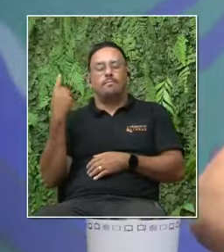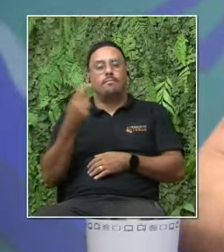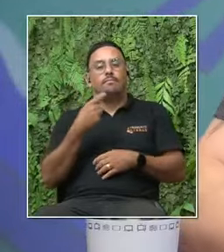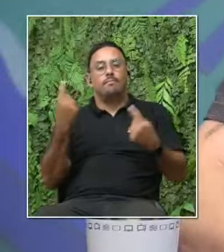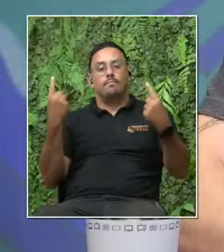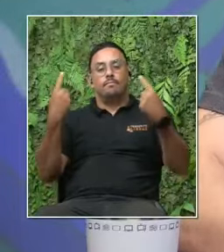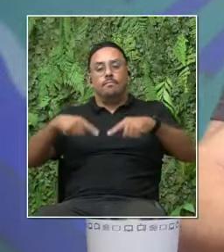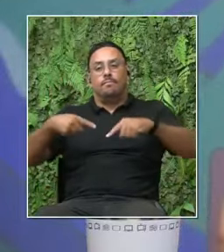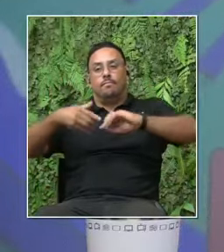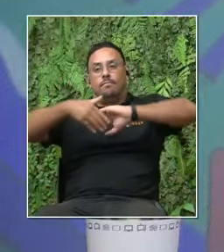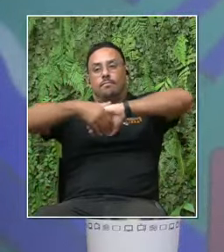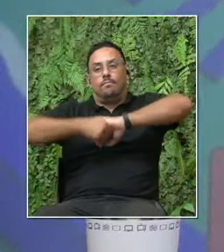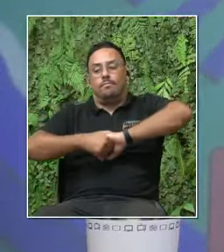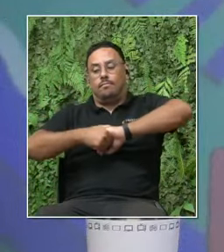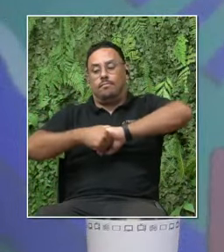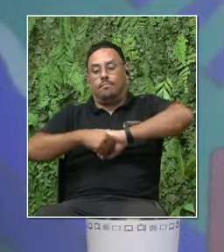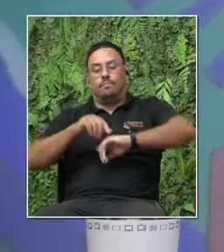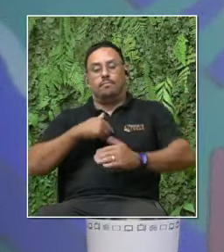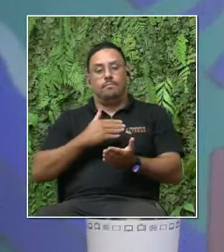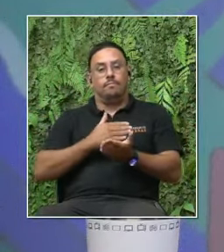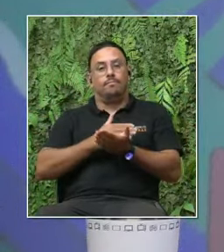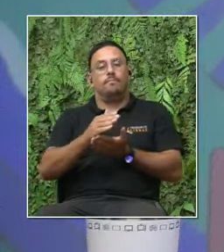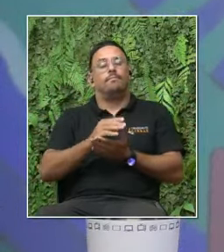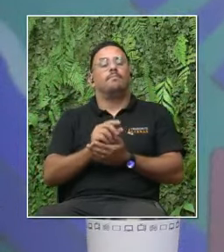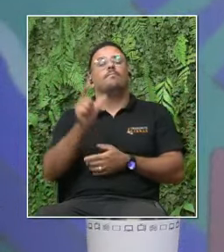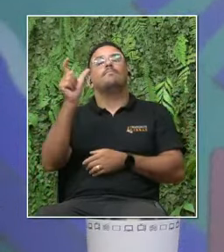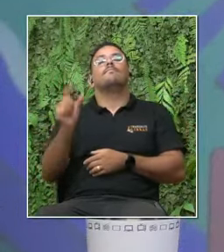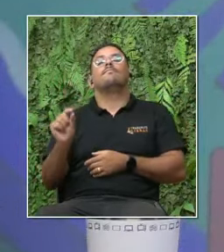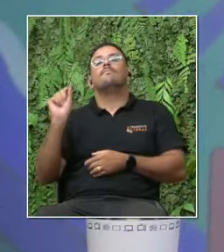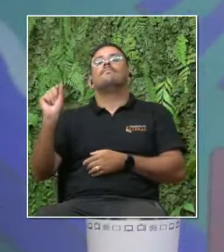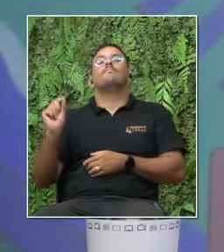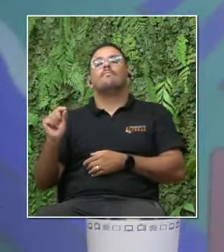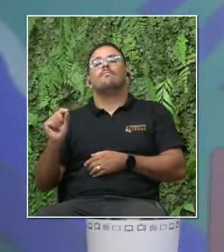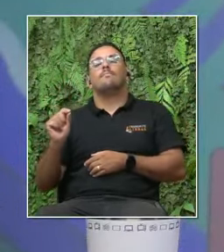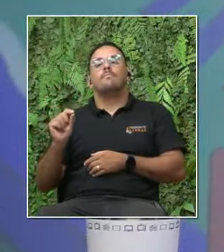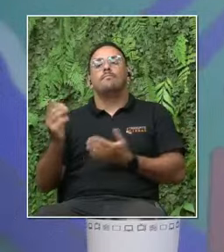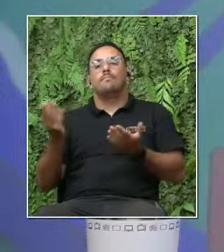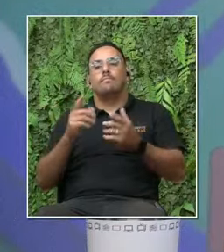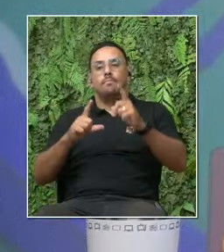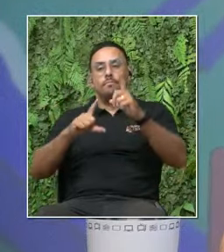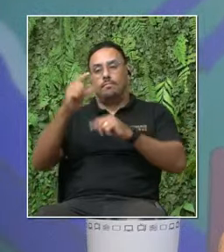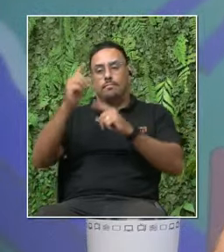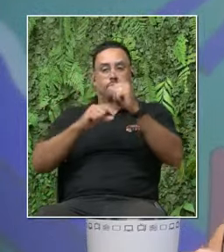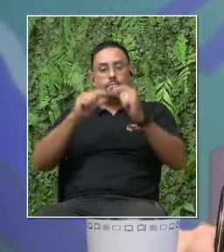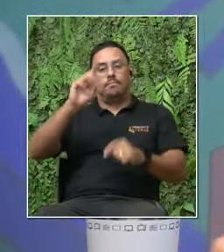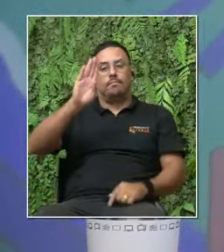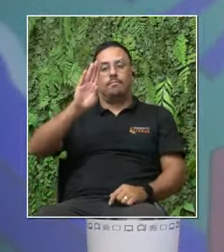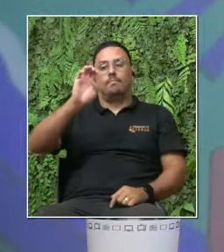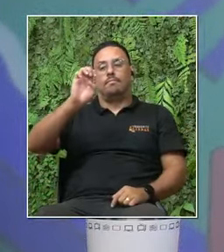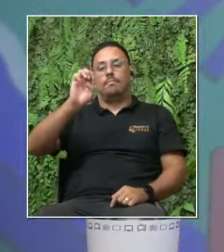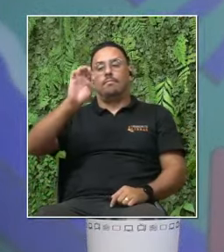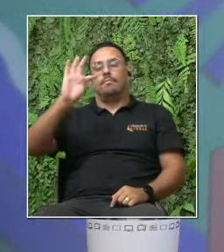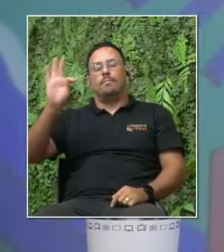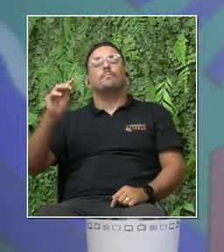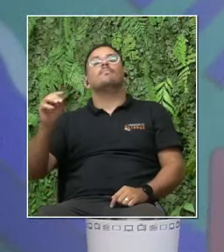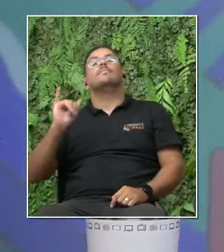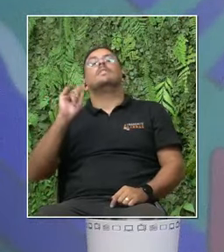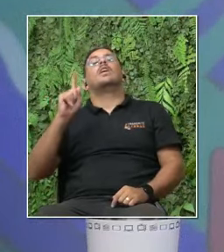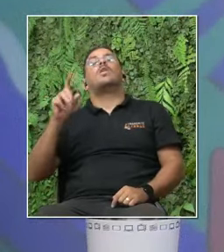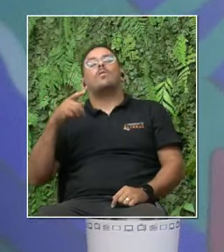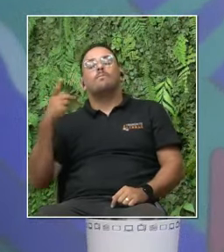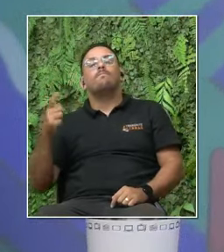de apostas Eu vou começar com ele na estrela especialista fuinho Qual é o